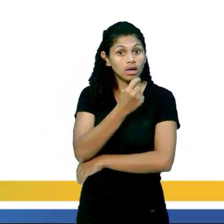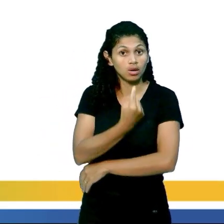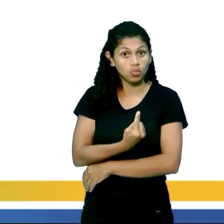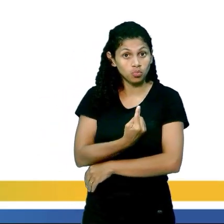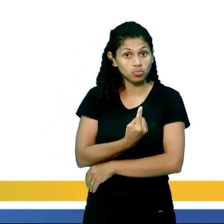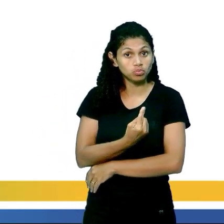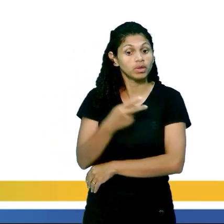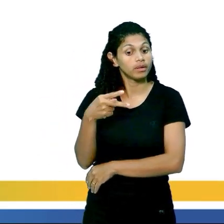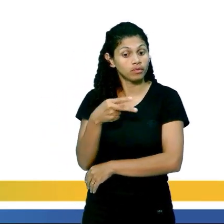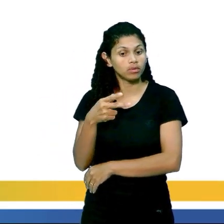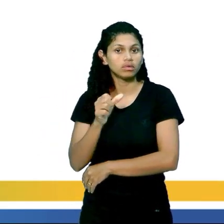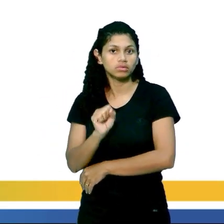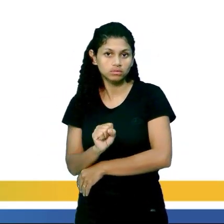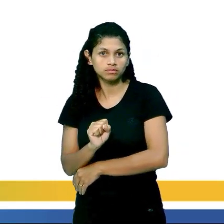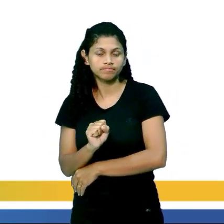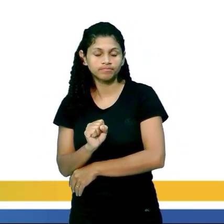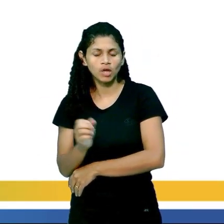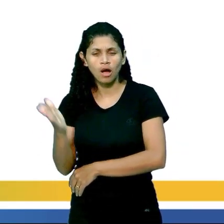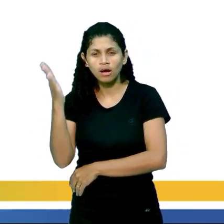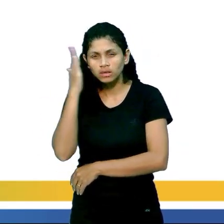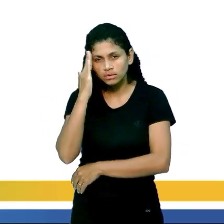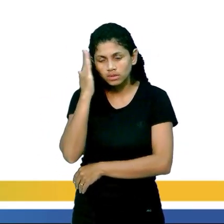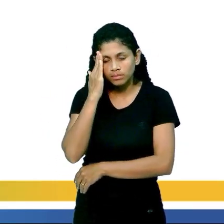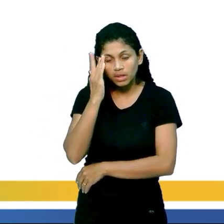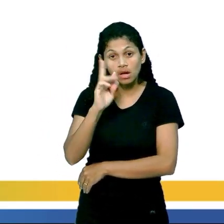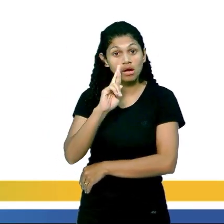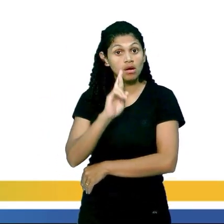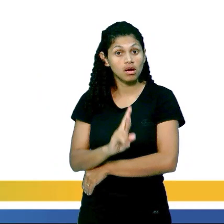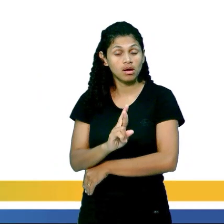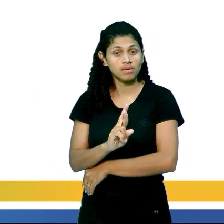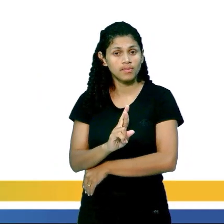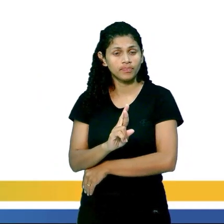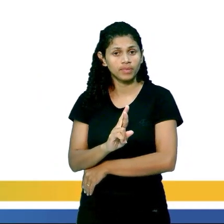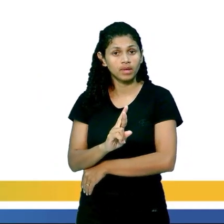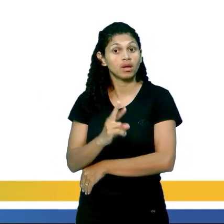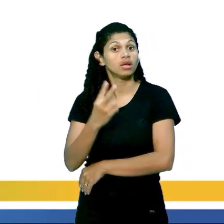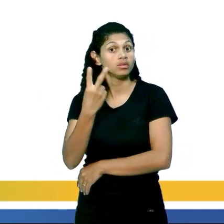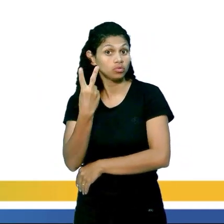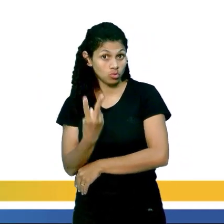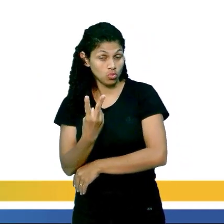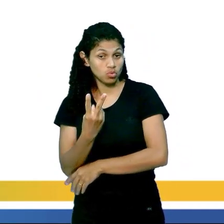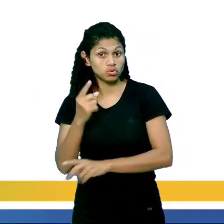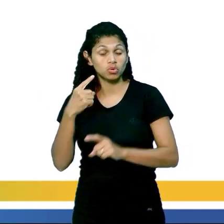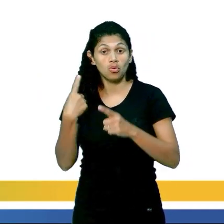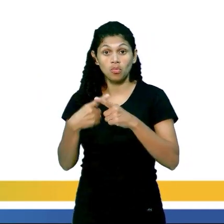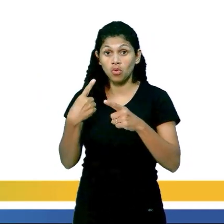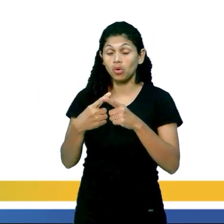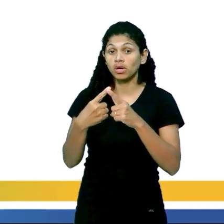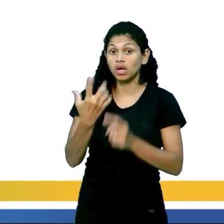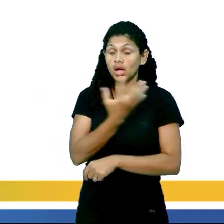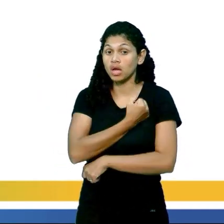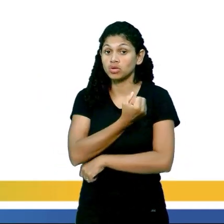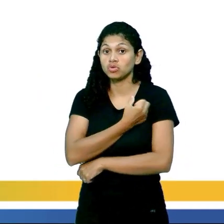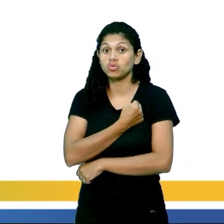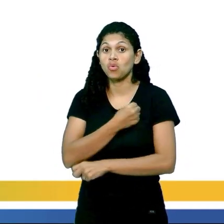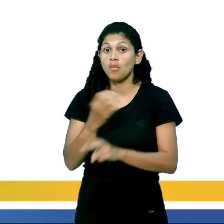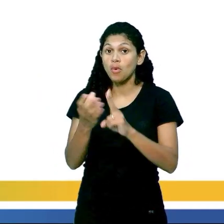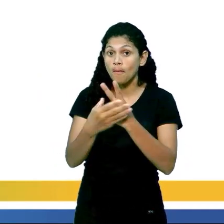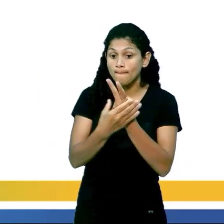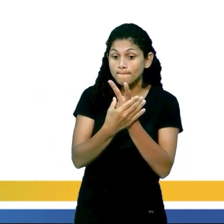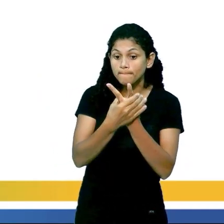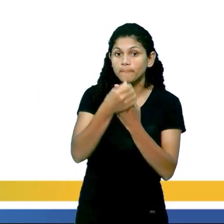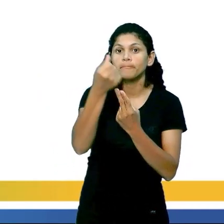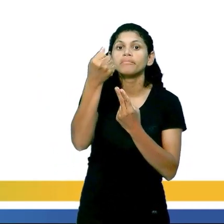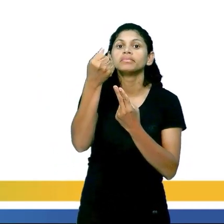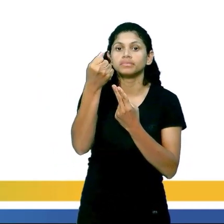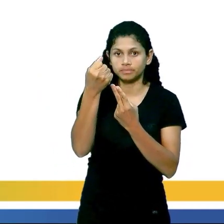E sabemos que a razão vai ser 2 porque é os números pares. Então, depois do 8 vem o 10, depois